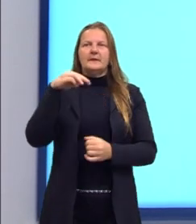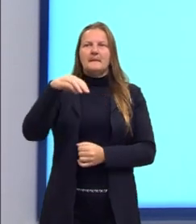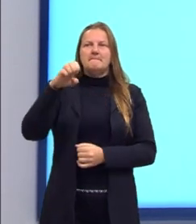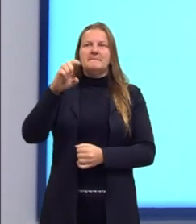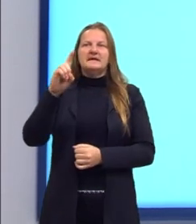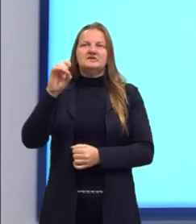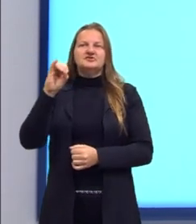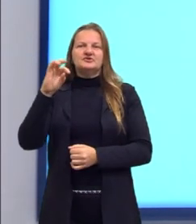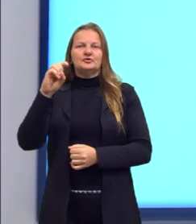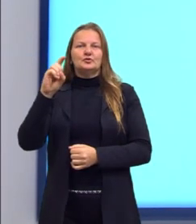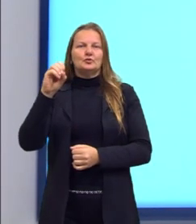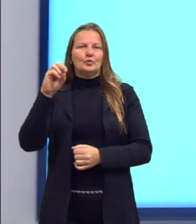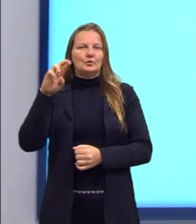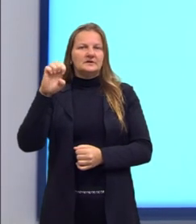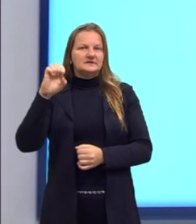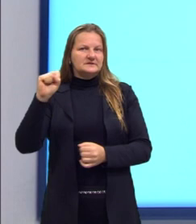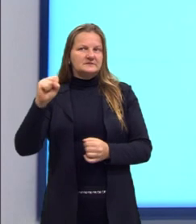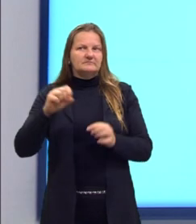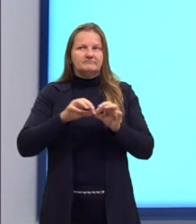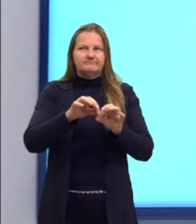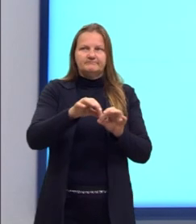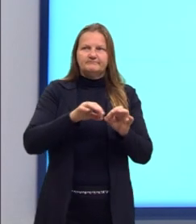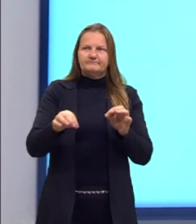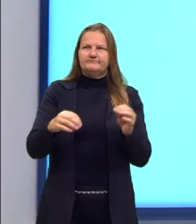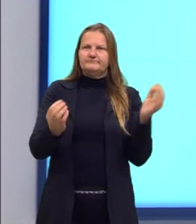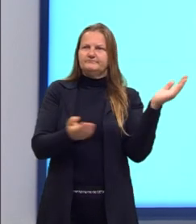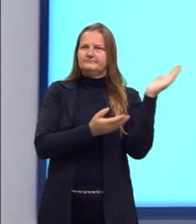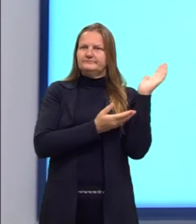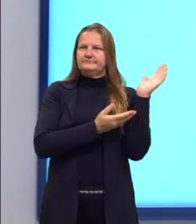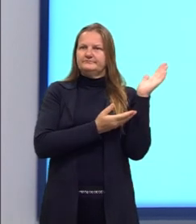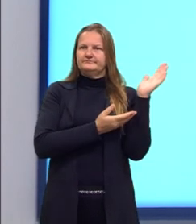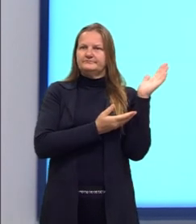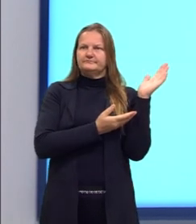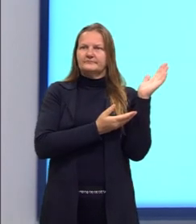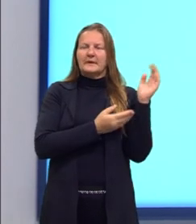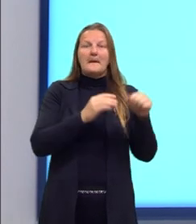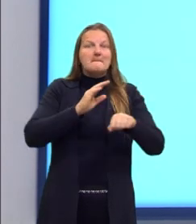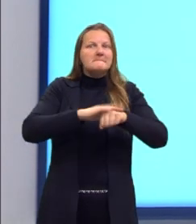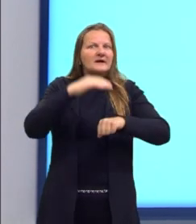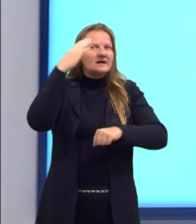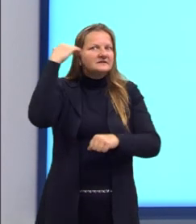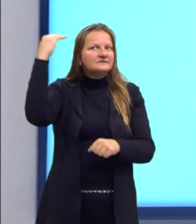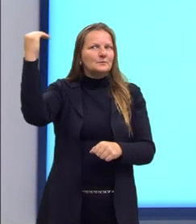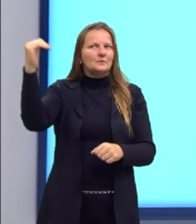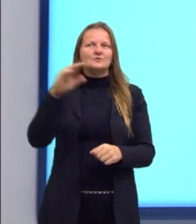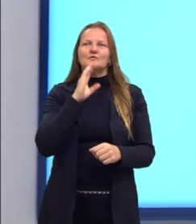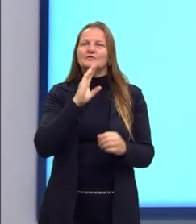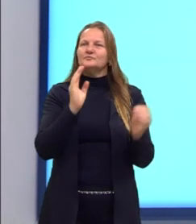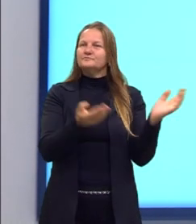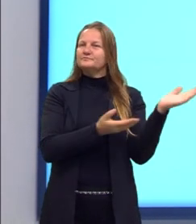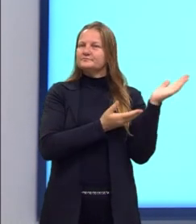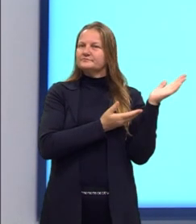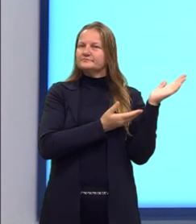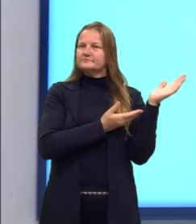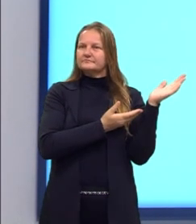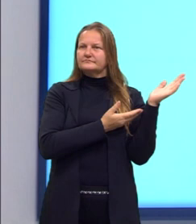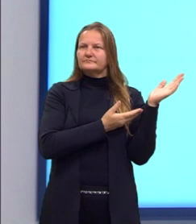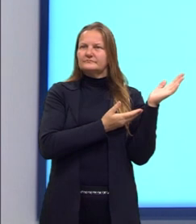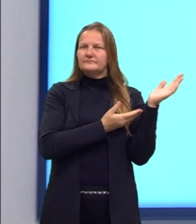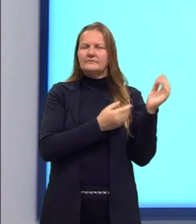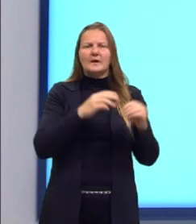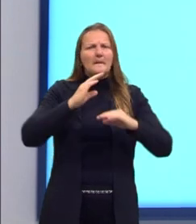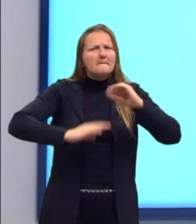medidores elétricos e o medidor elétrico então mais famoso que a gente tem né O que a gente mais usa